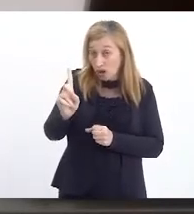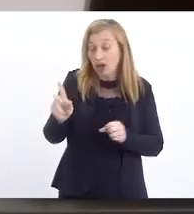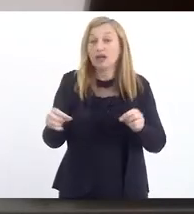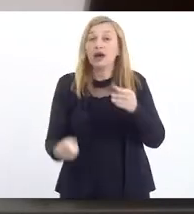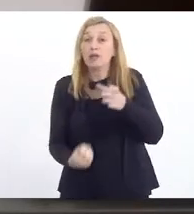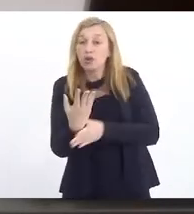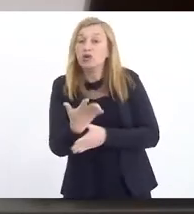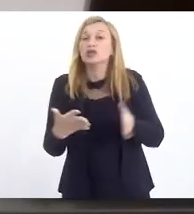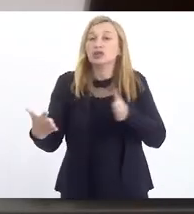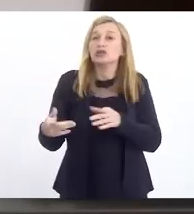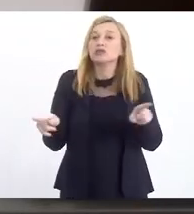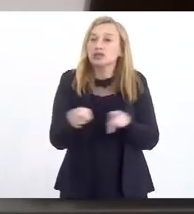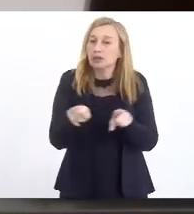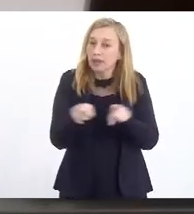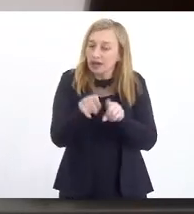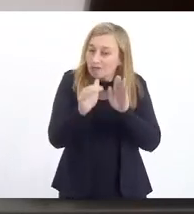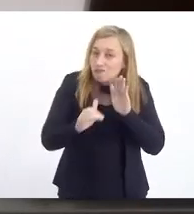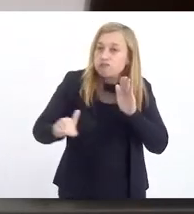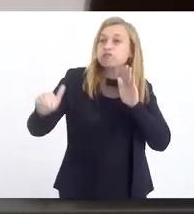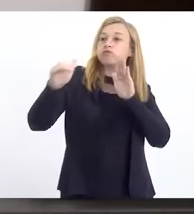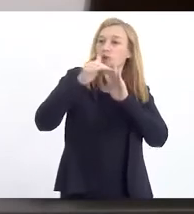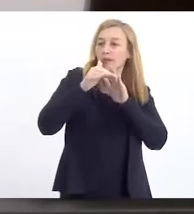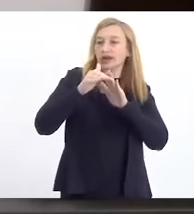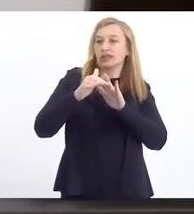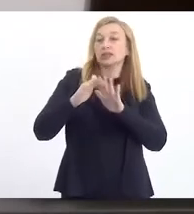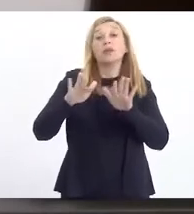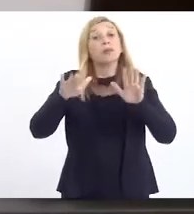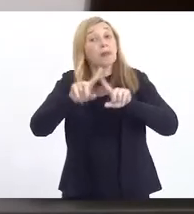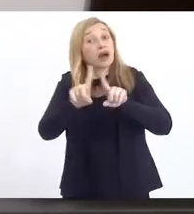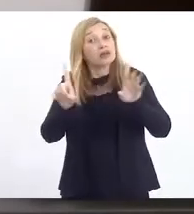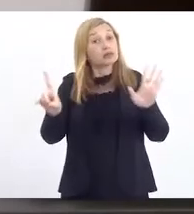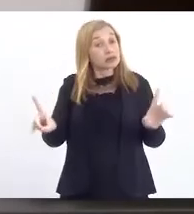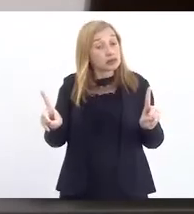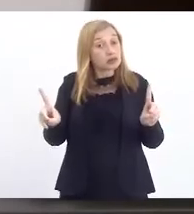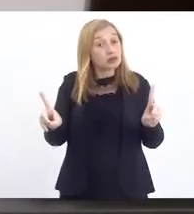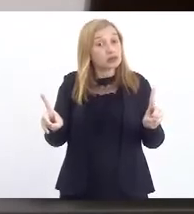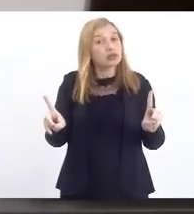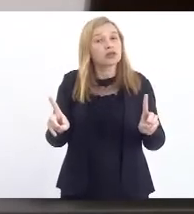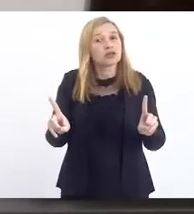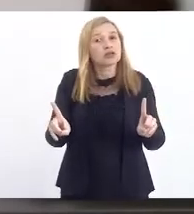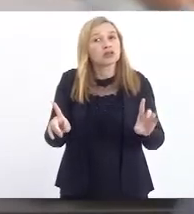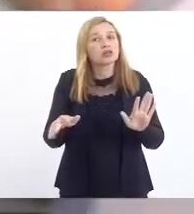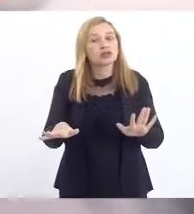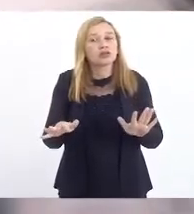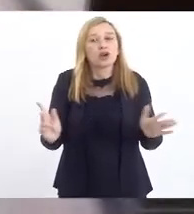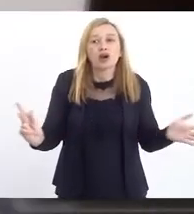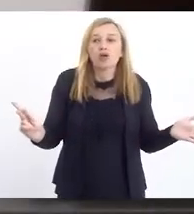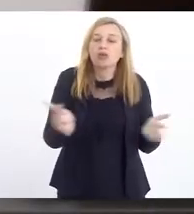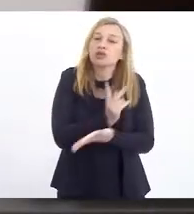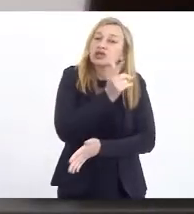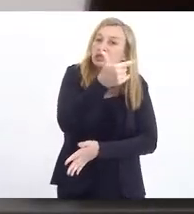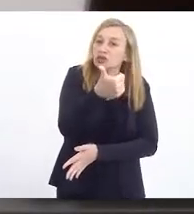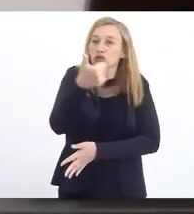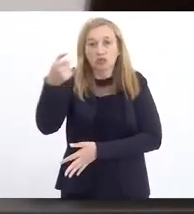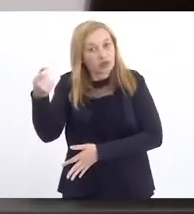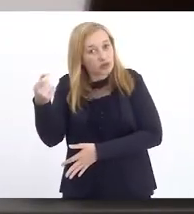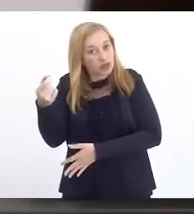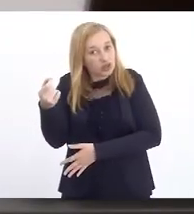também ascendente. Mas, como aconteceu em